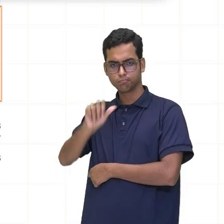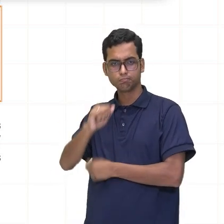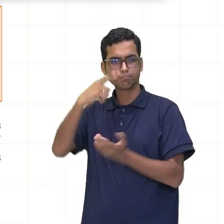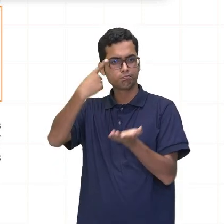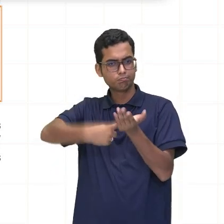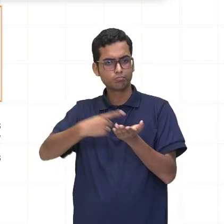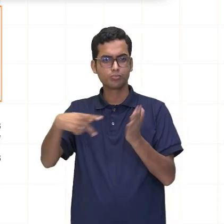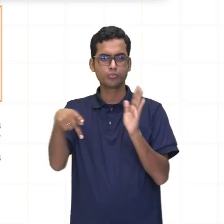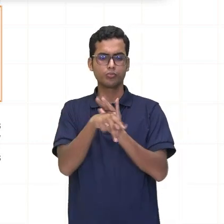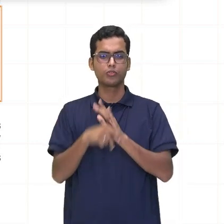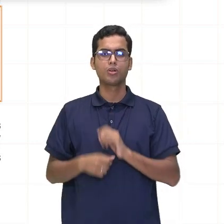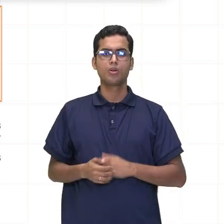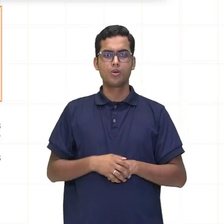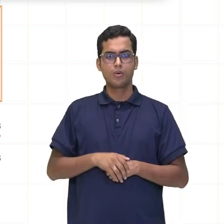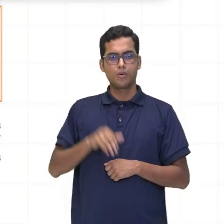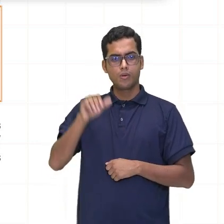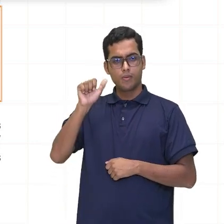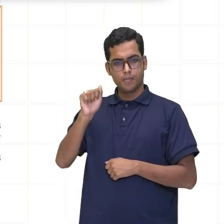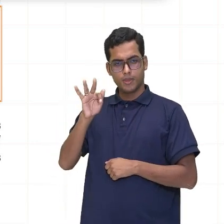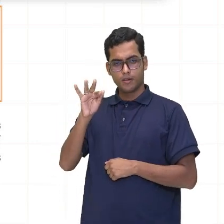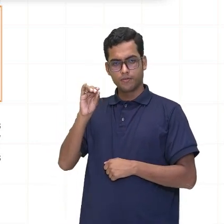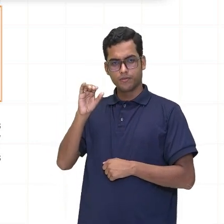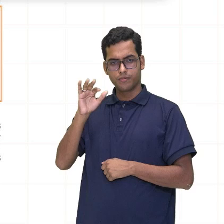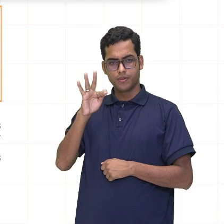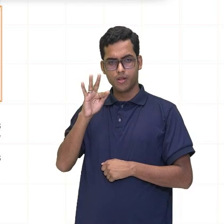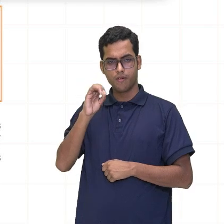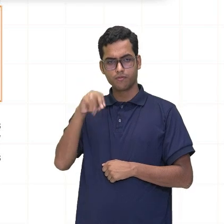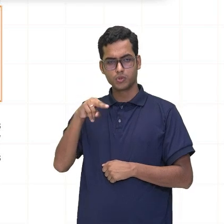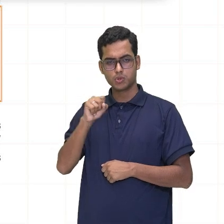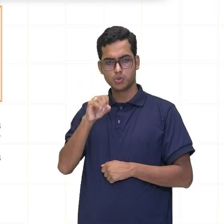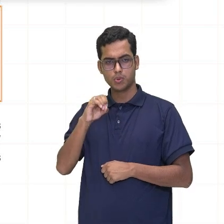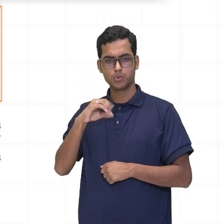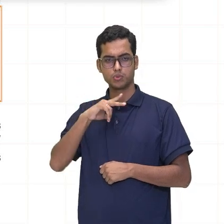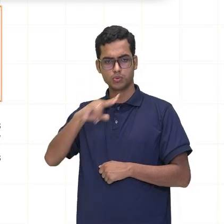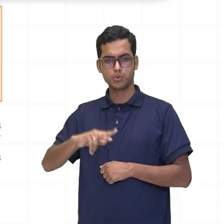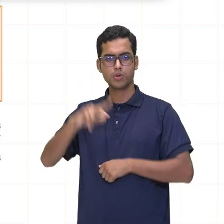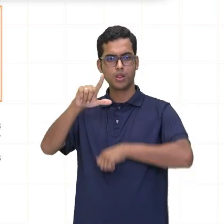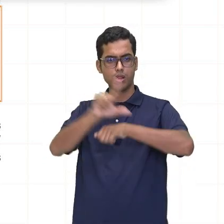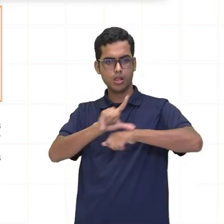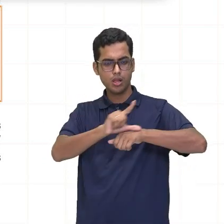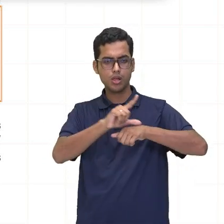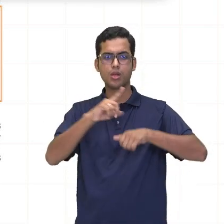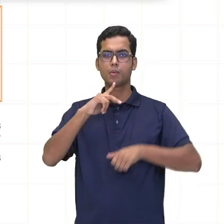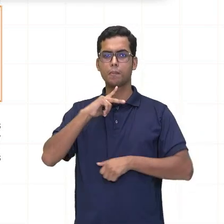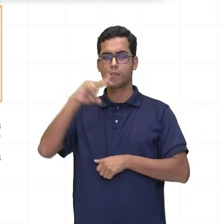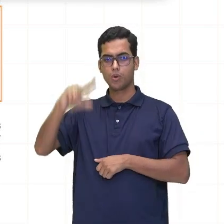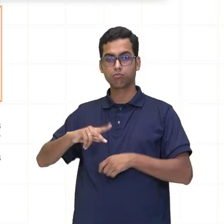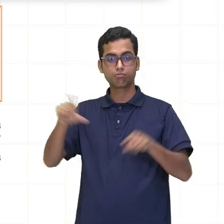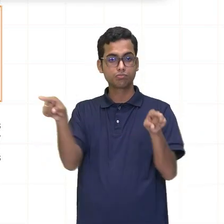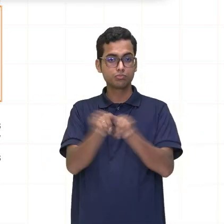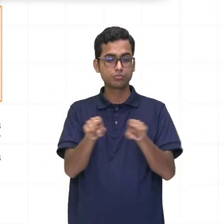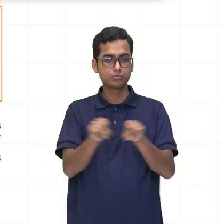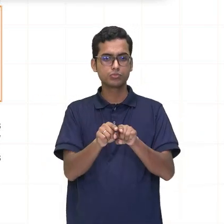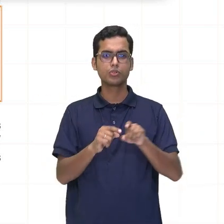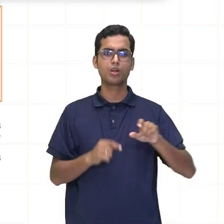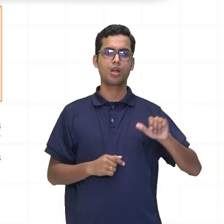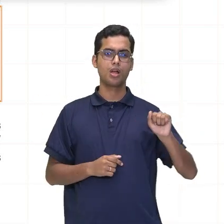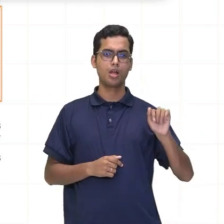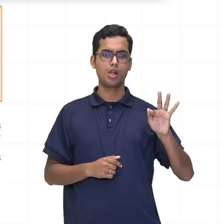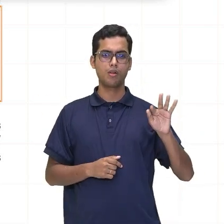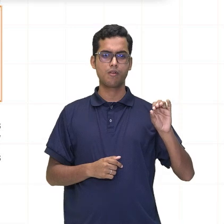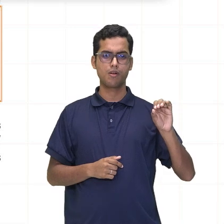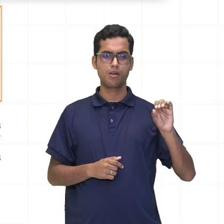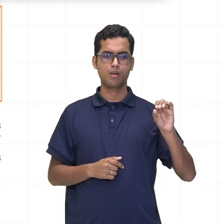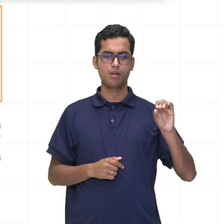entre Afonso Henriques, o líder português, e Afonso VII, de Leão e Castela, formalizando,